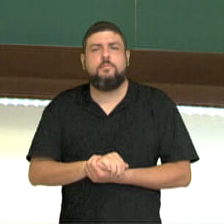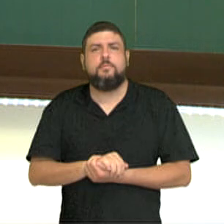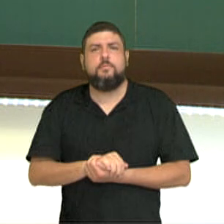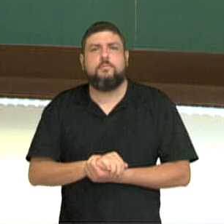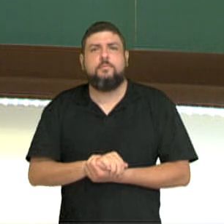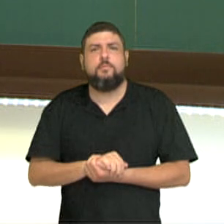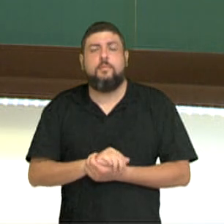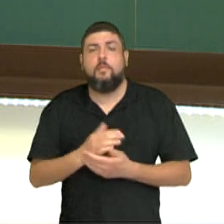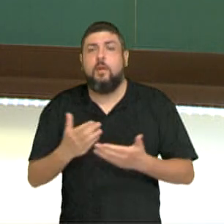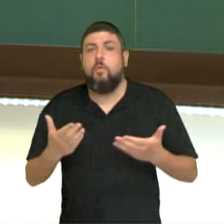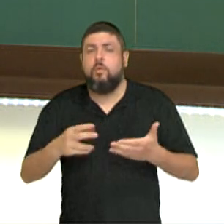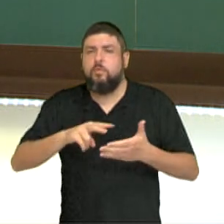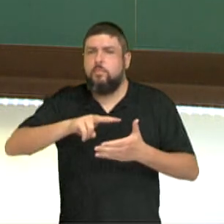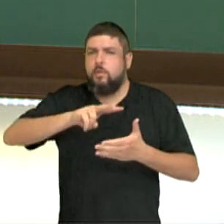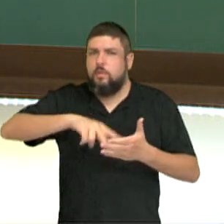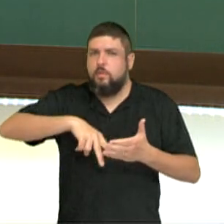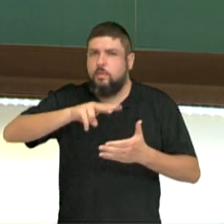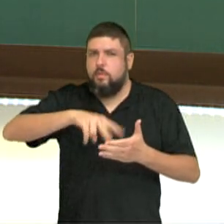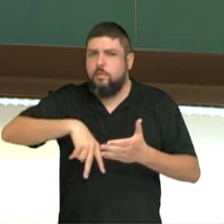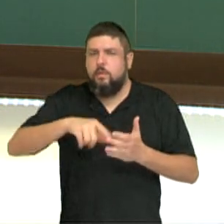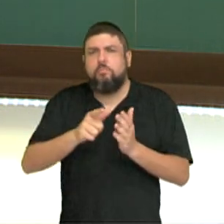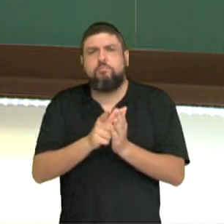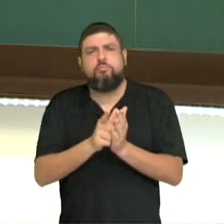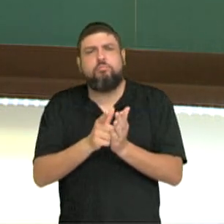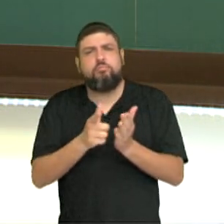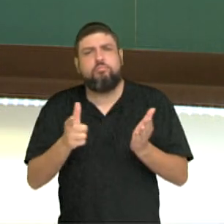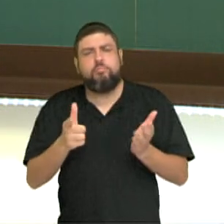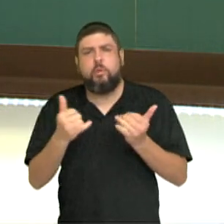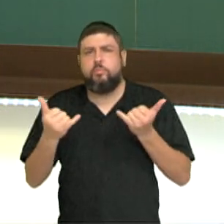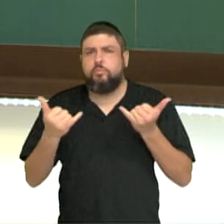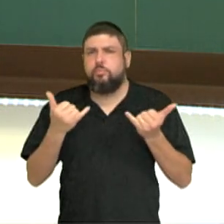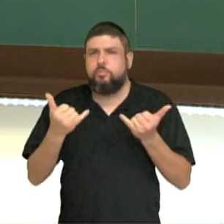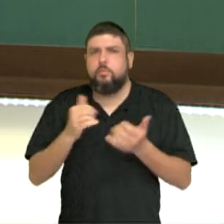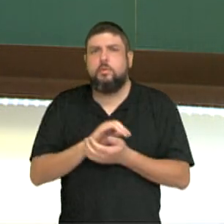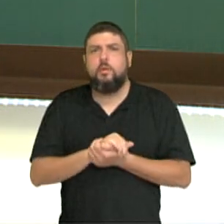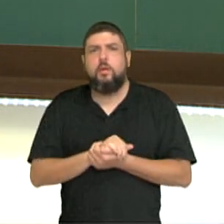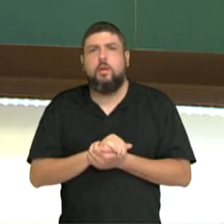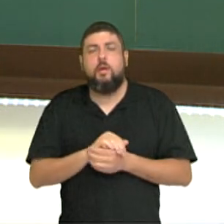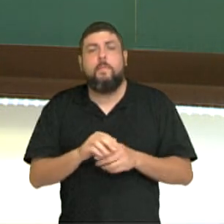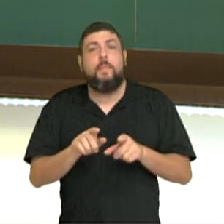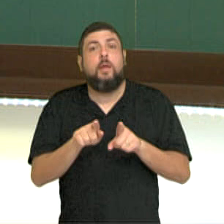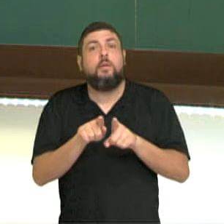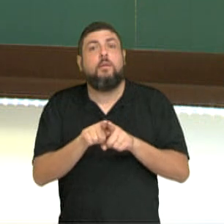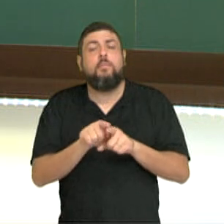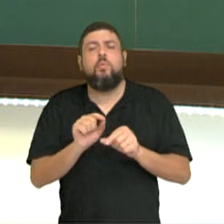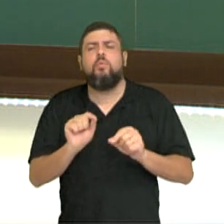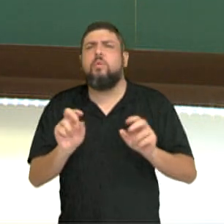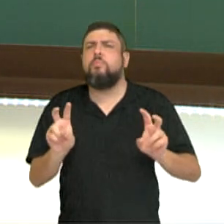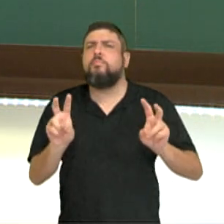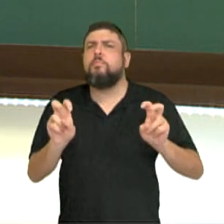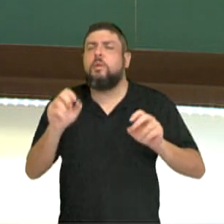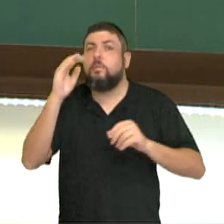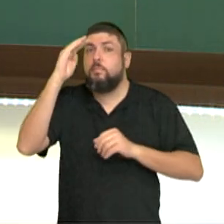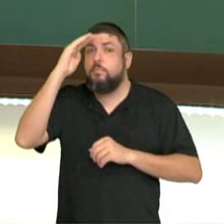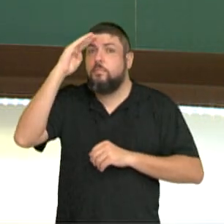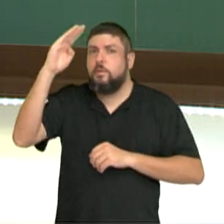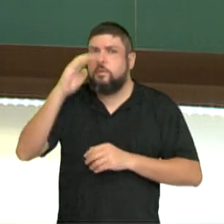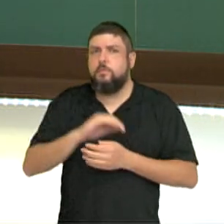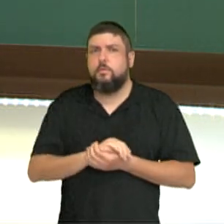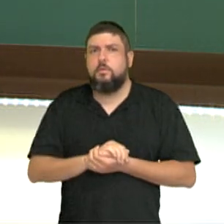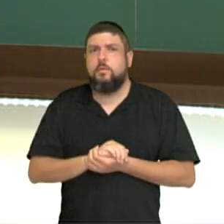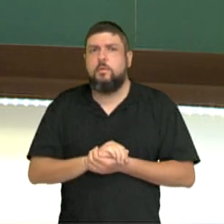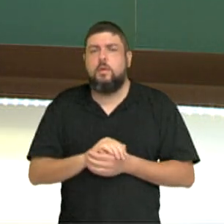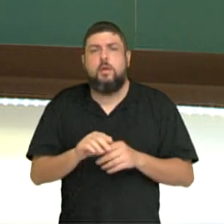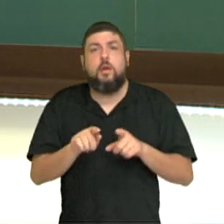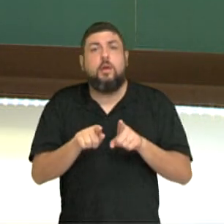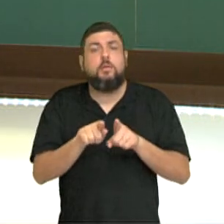Vamos fazer a leitura de uma notícia, identificar o fato central que foi noticiado, compreender as